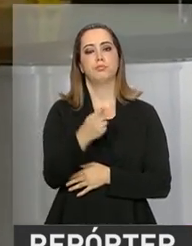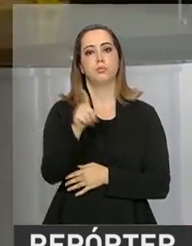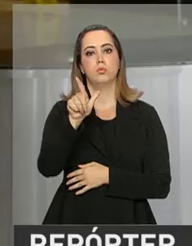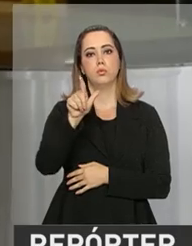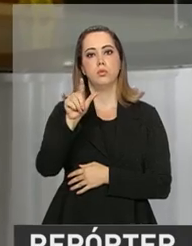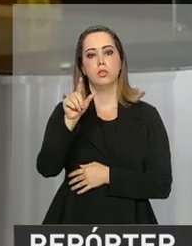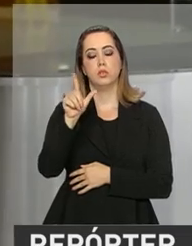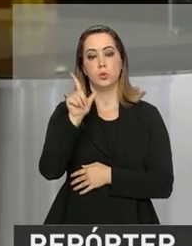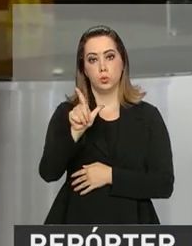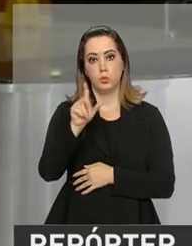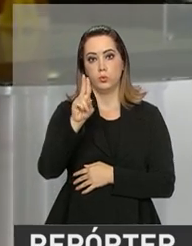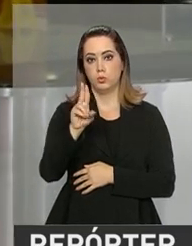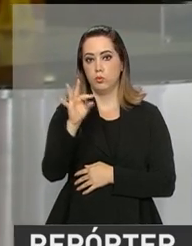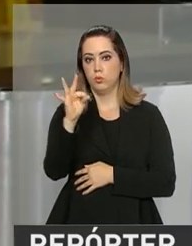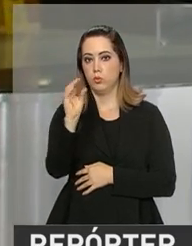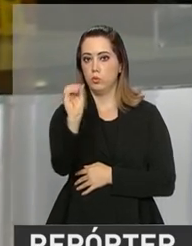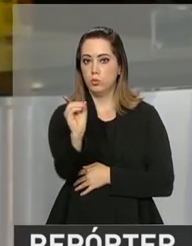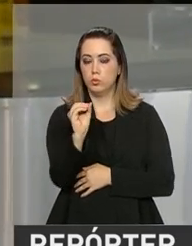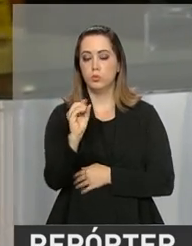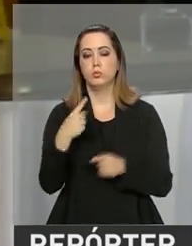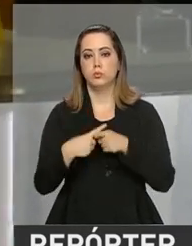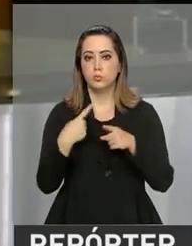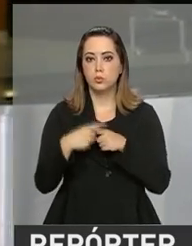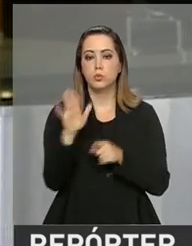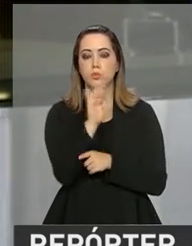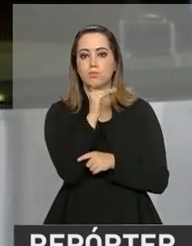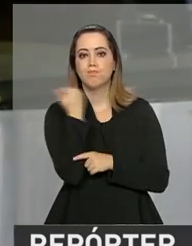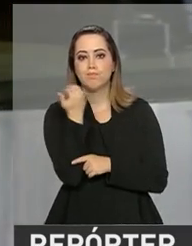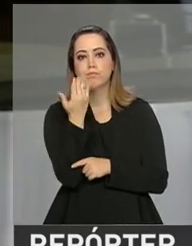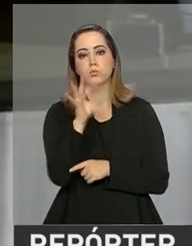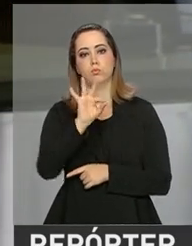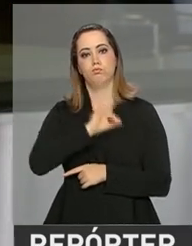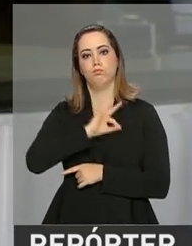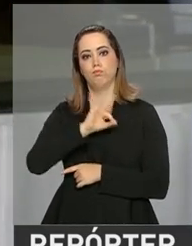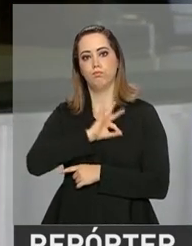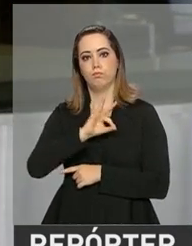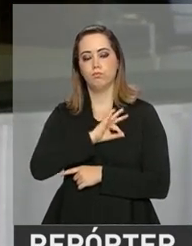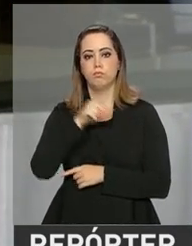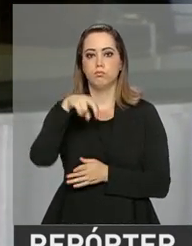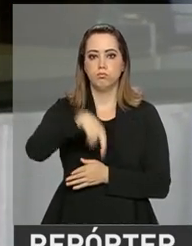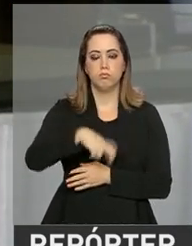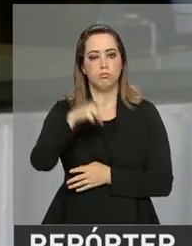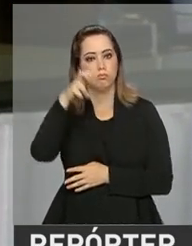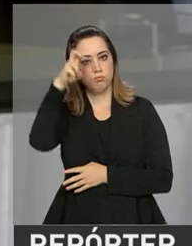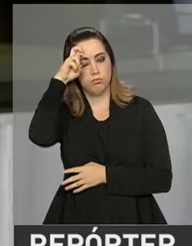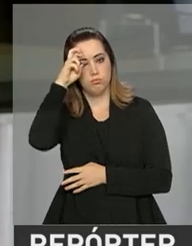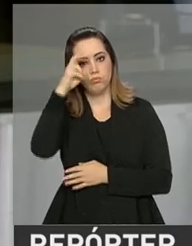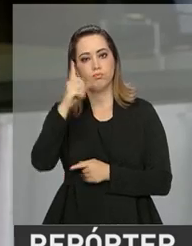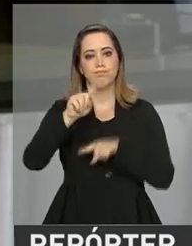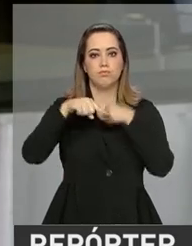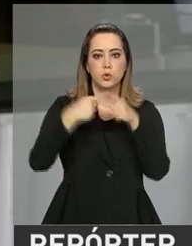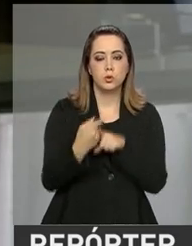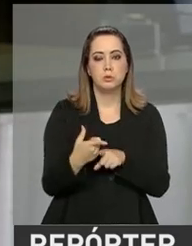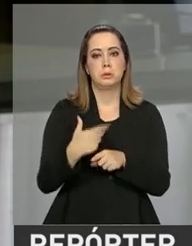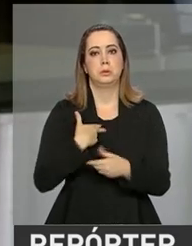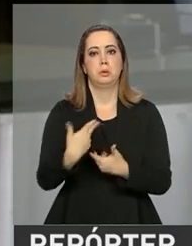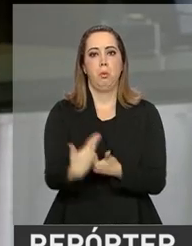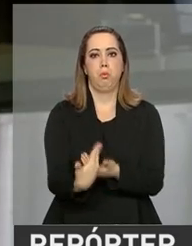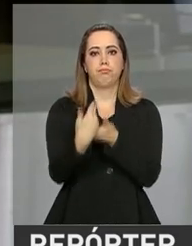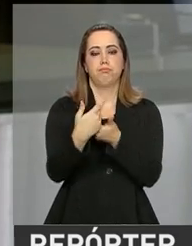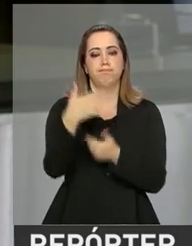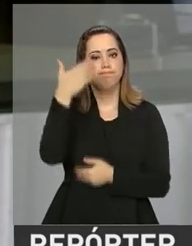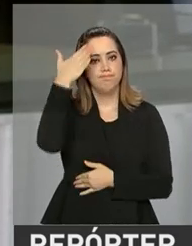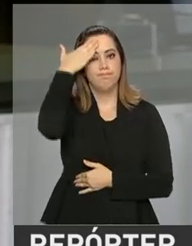oficial de um dia pela morte do policial Hélio Andrade morreu na noite dessa quinta-feira depois de ter sido baleado na cabeça na